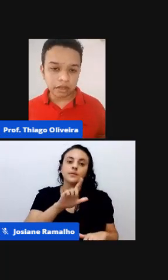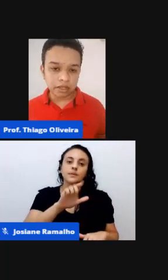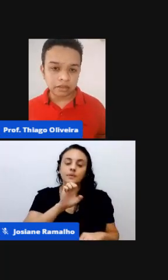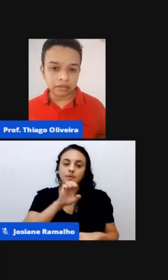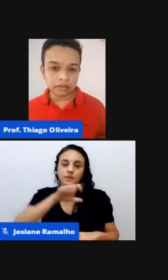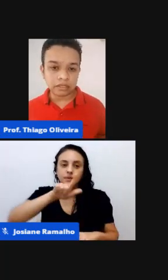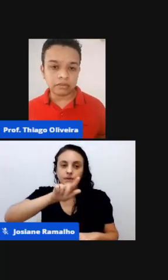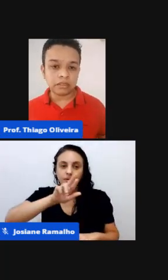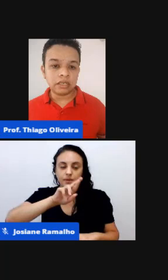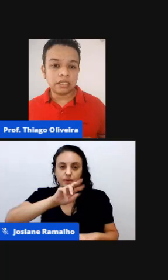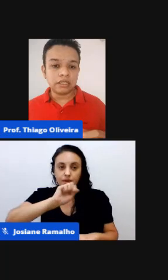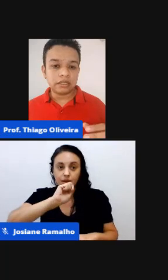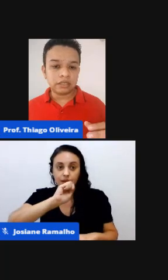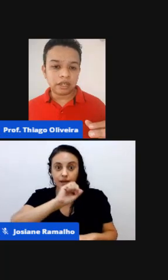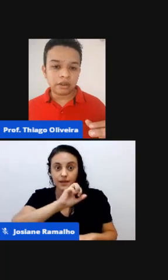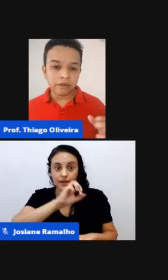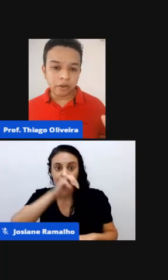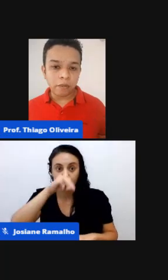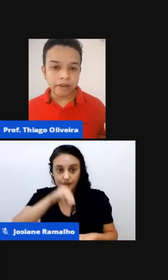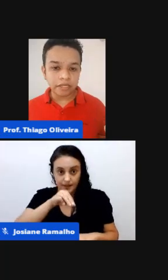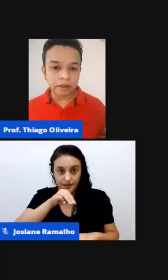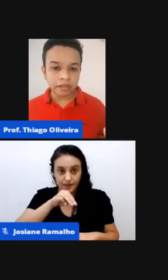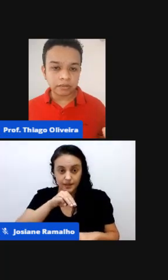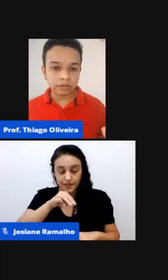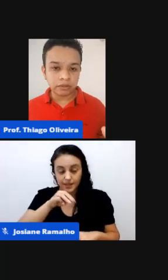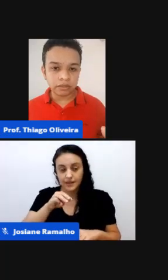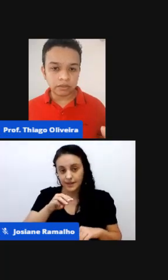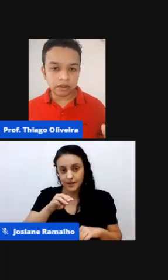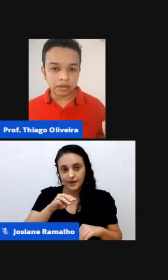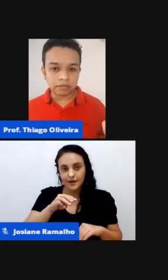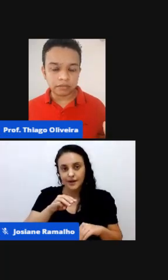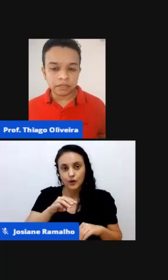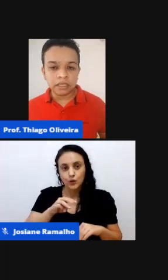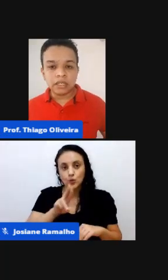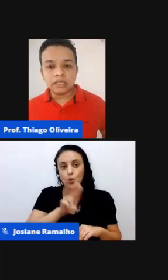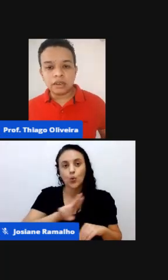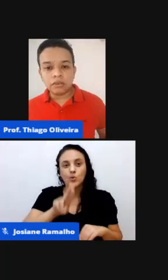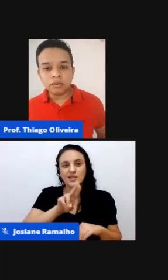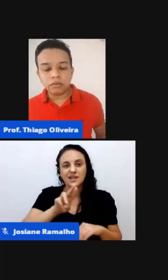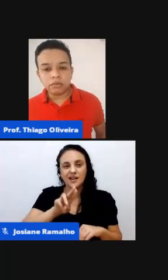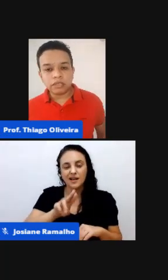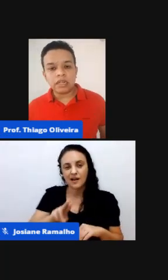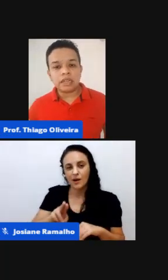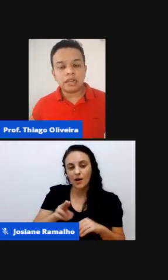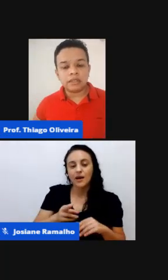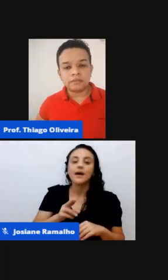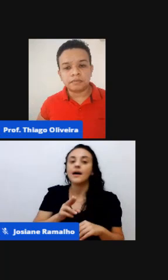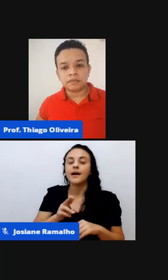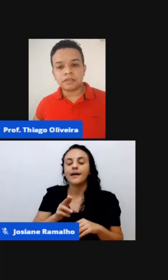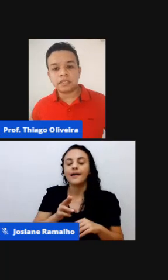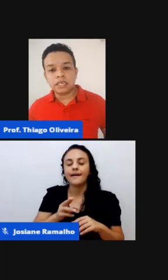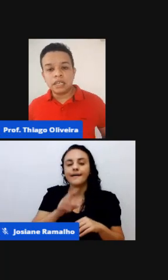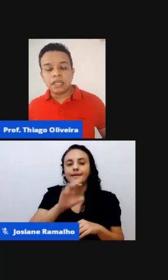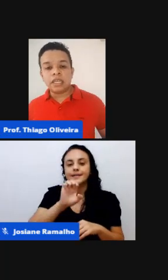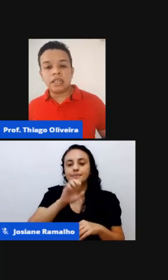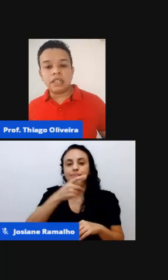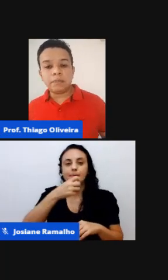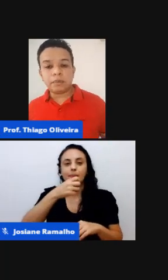não no celular. Então, já não vai ocupar espaço do seu celular. Segundo, o